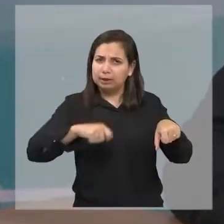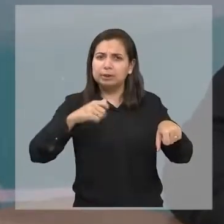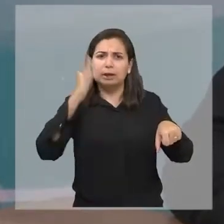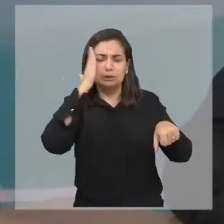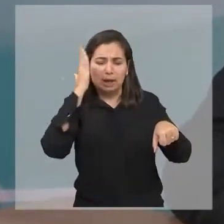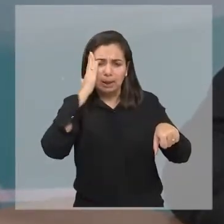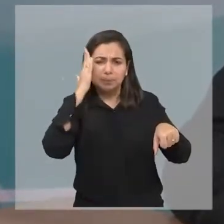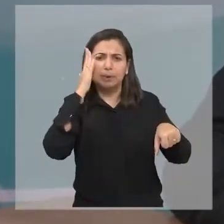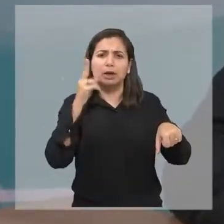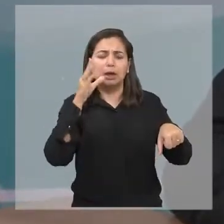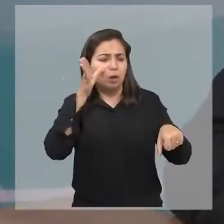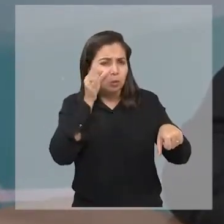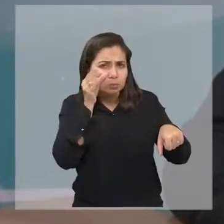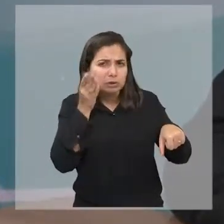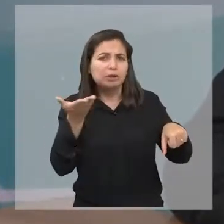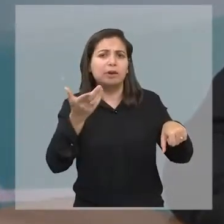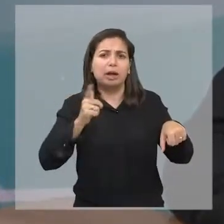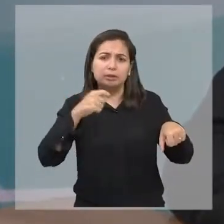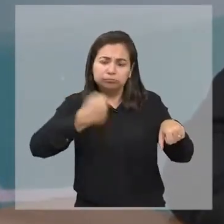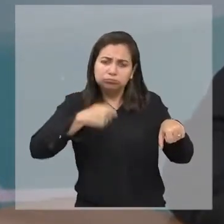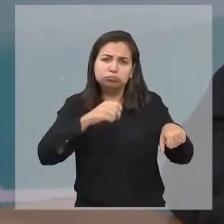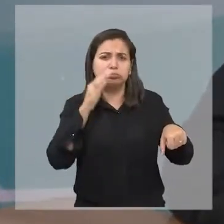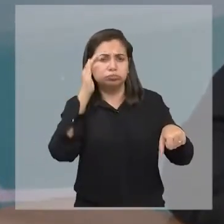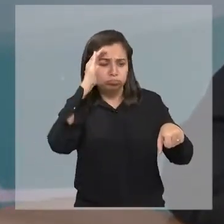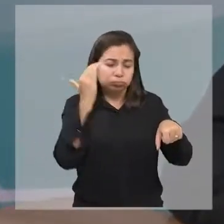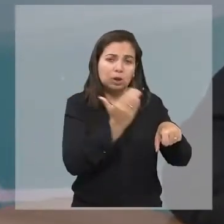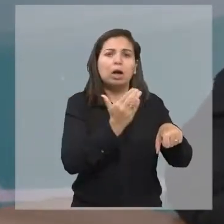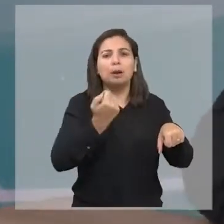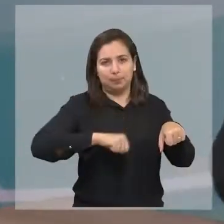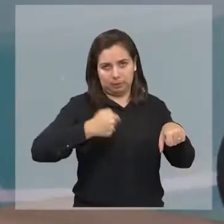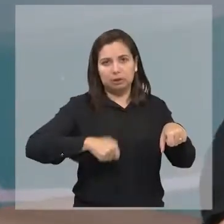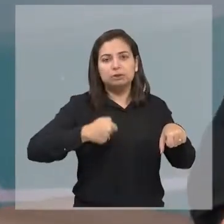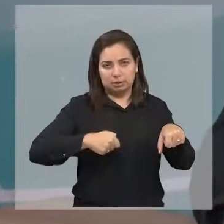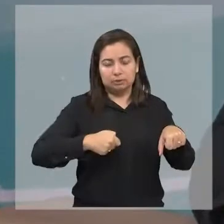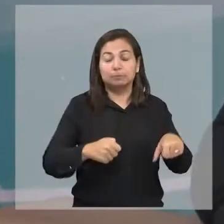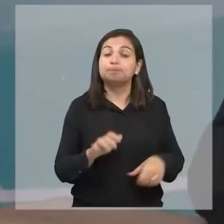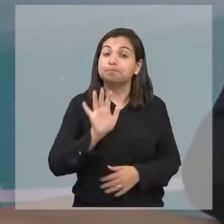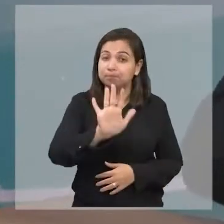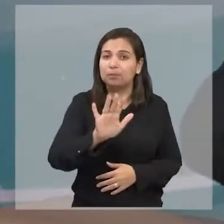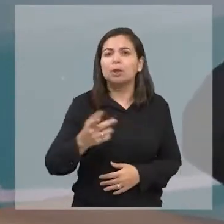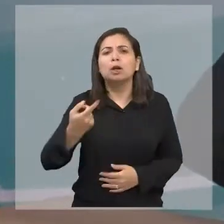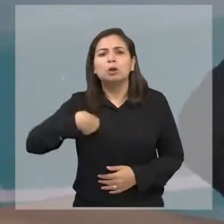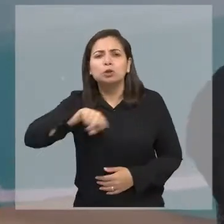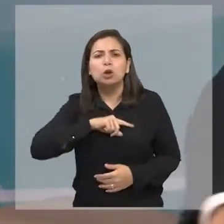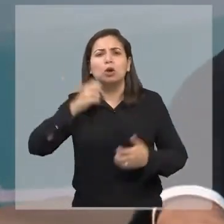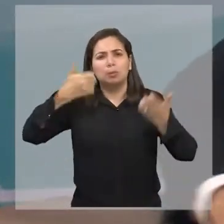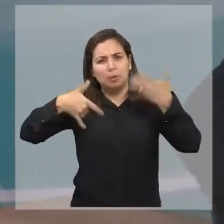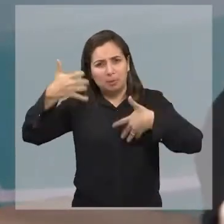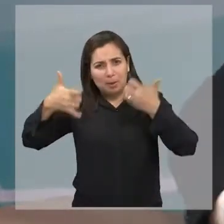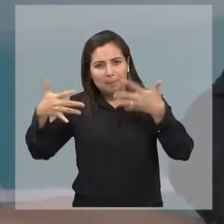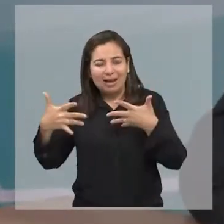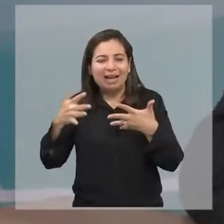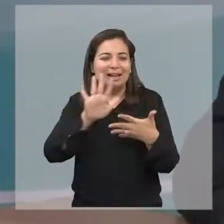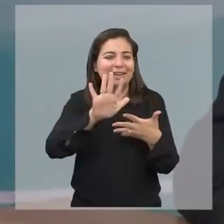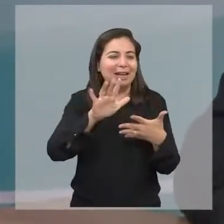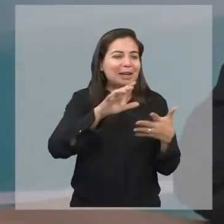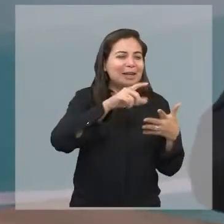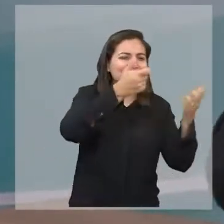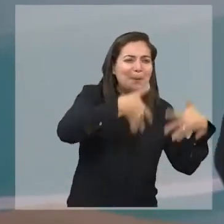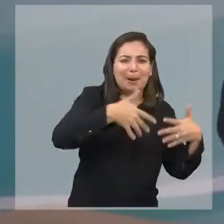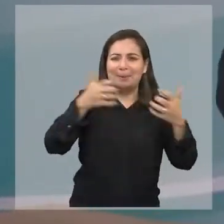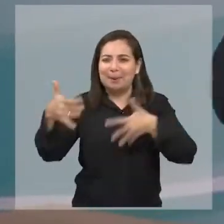observada, positivada, implementada e observada. Tudo isso que a gente está falando aqui de maneira um pouco